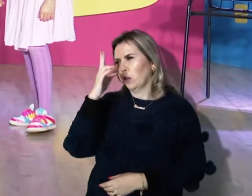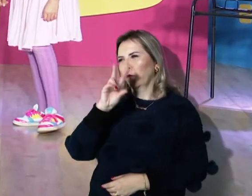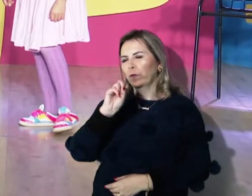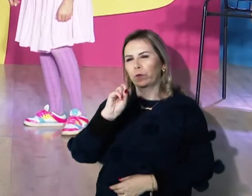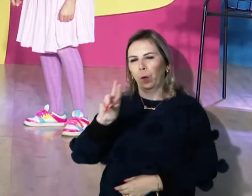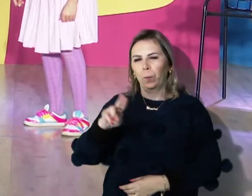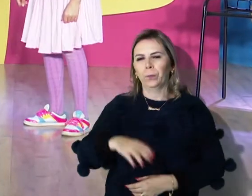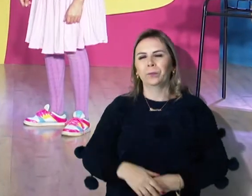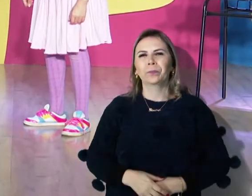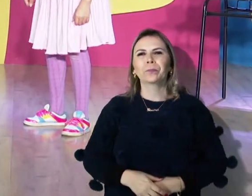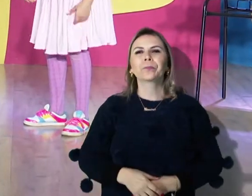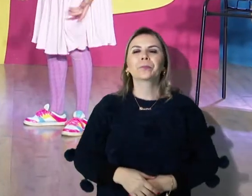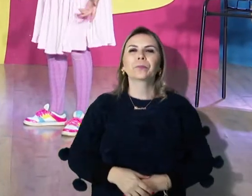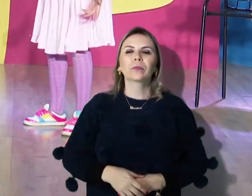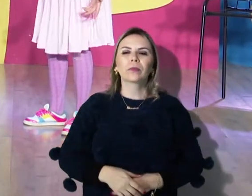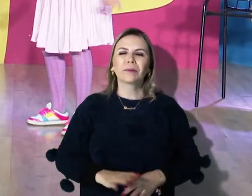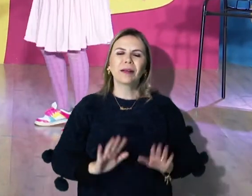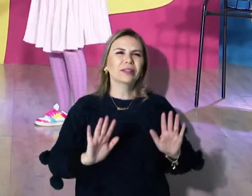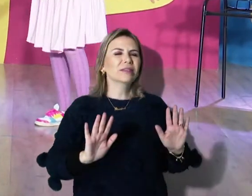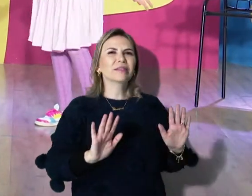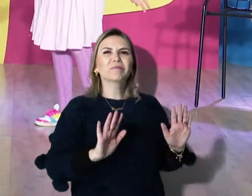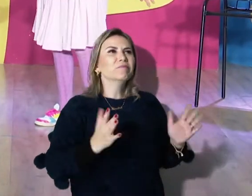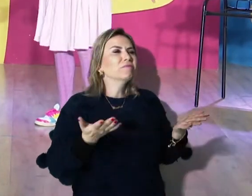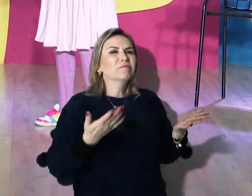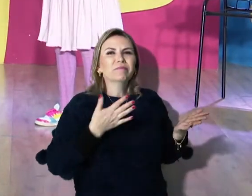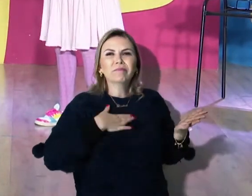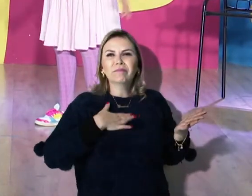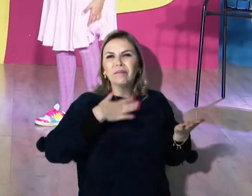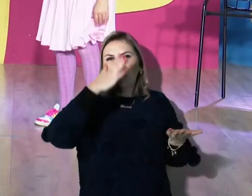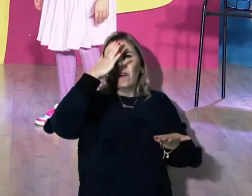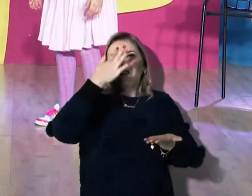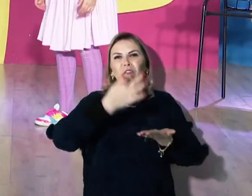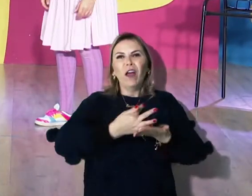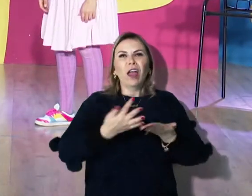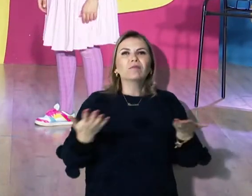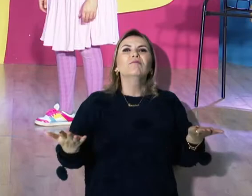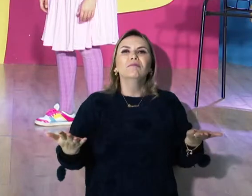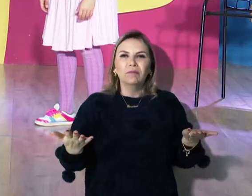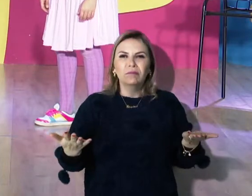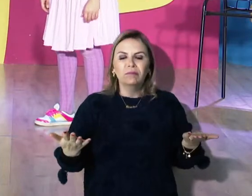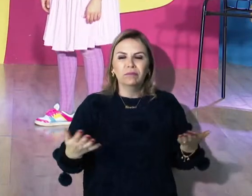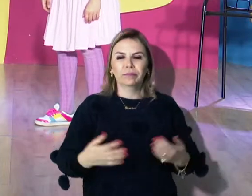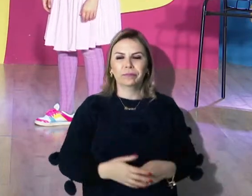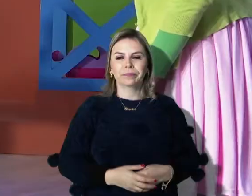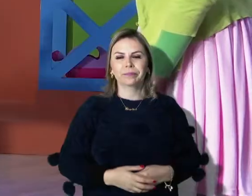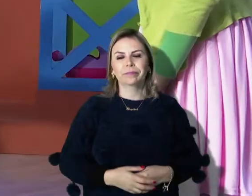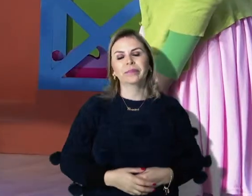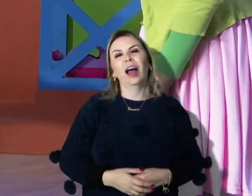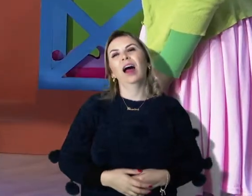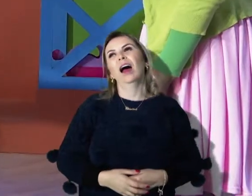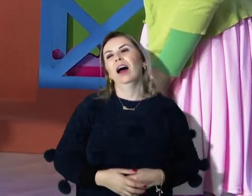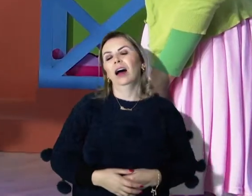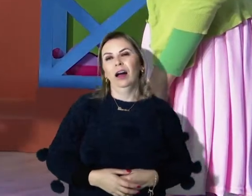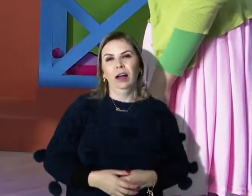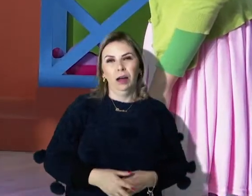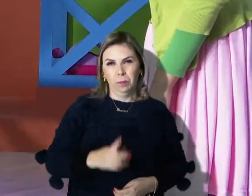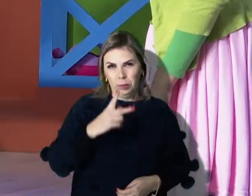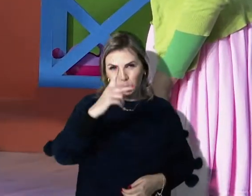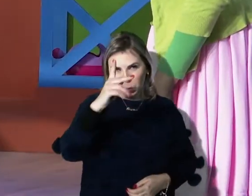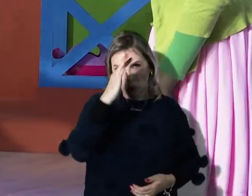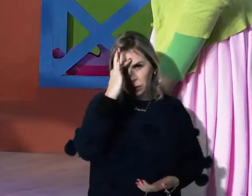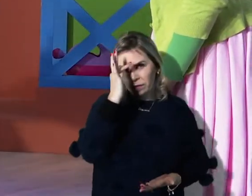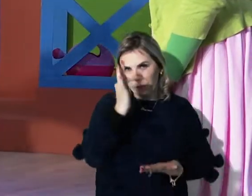É. Mas, gente, e a minha fé? O que eu faço? Ah, pra isso daí,